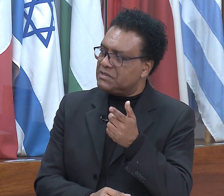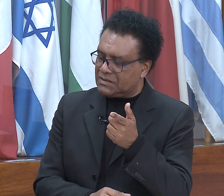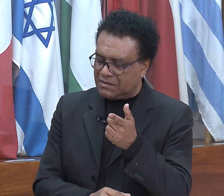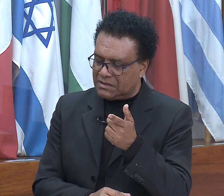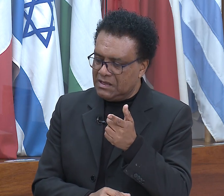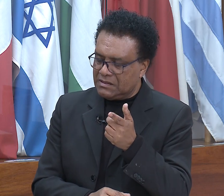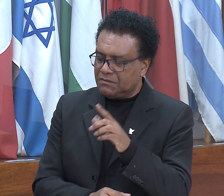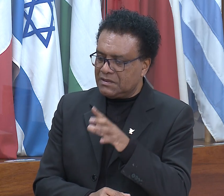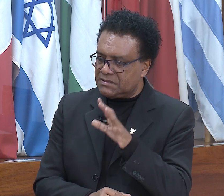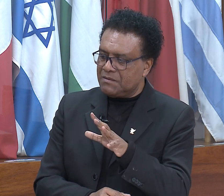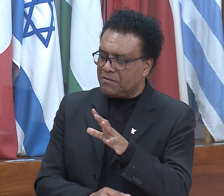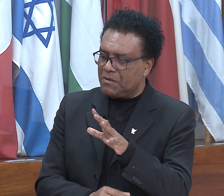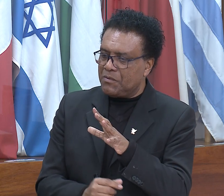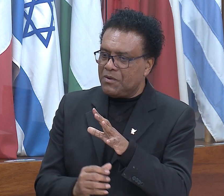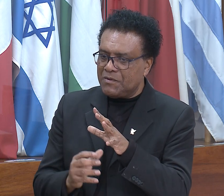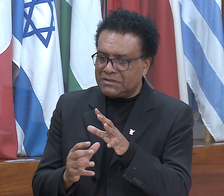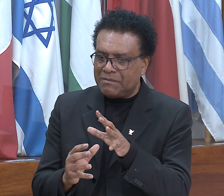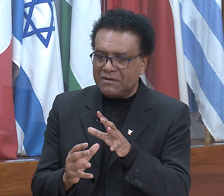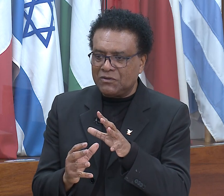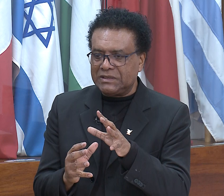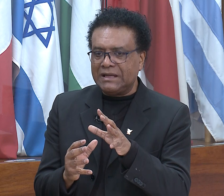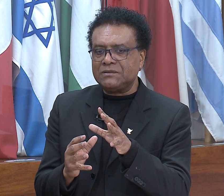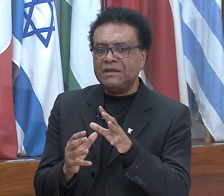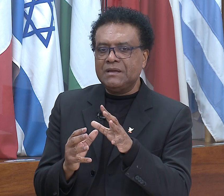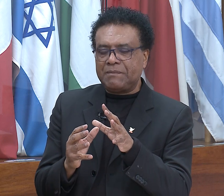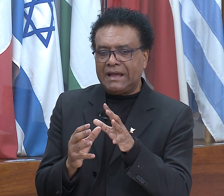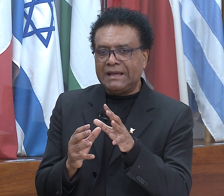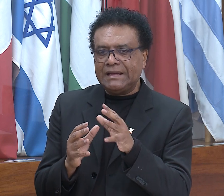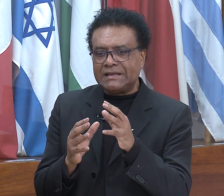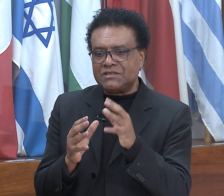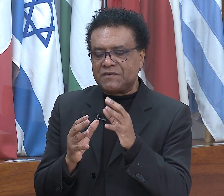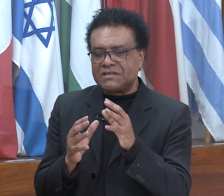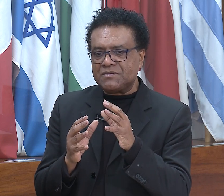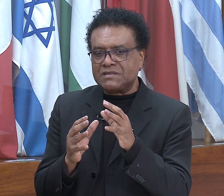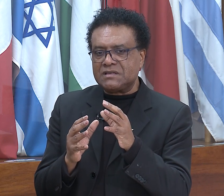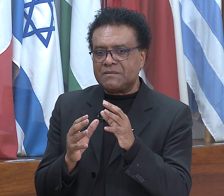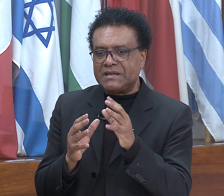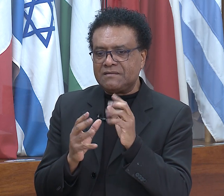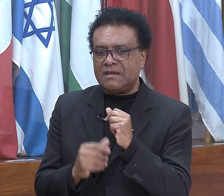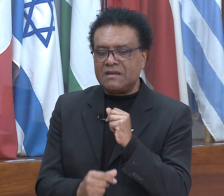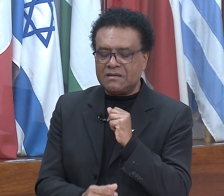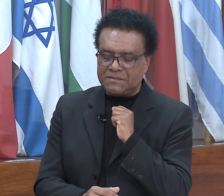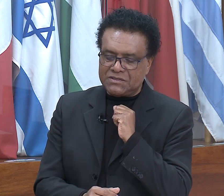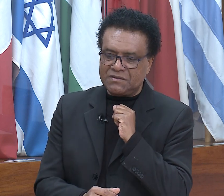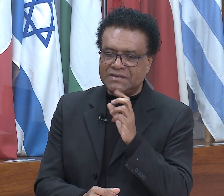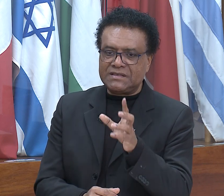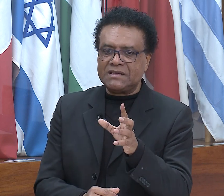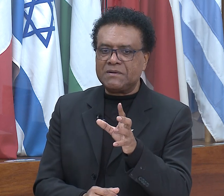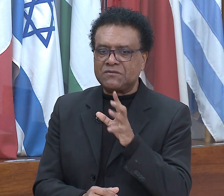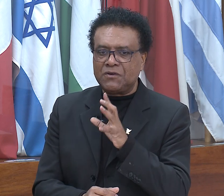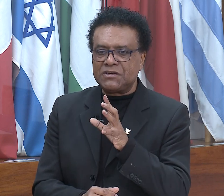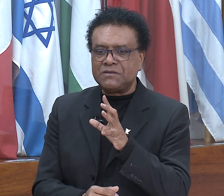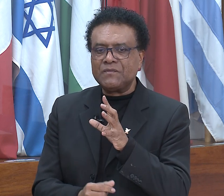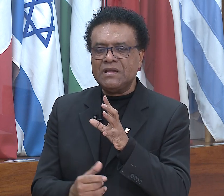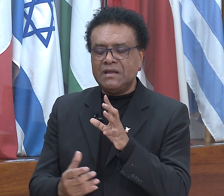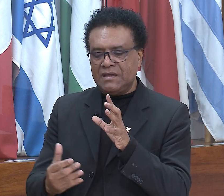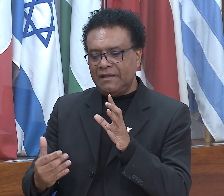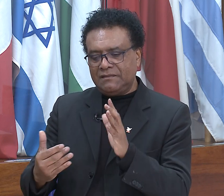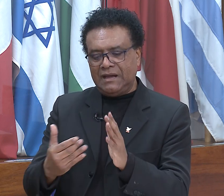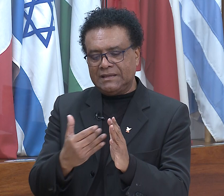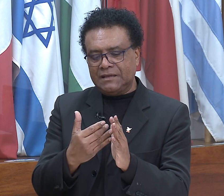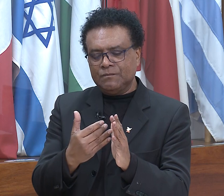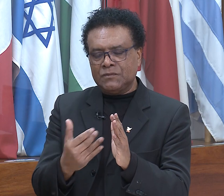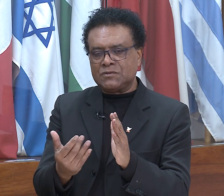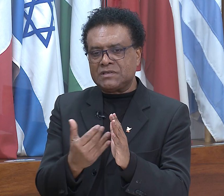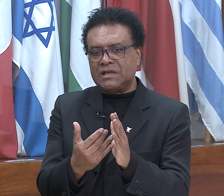ter mais sucesso ainda então tem sempre o meu apoio meu trabalho voltado para a gente fazer com que Santa Maria tenha realmente uma universidade mais forte e